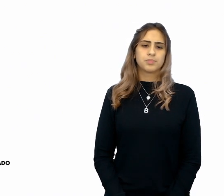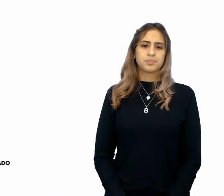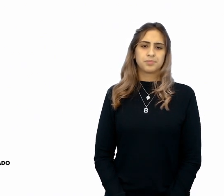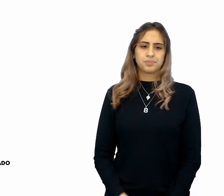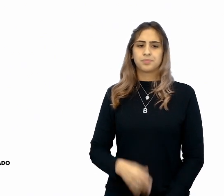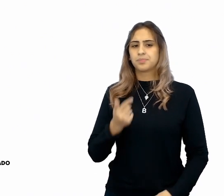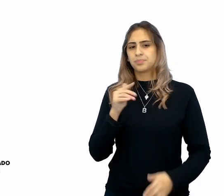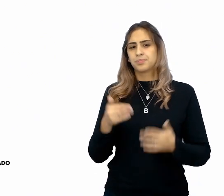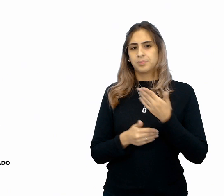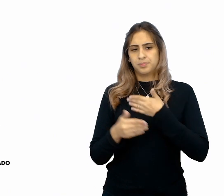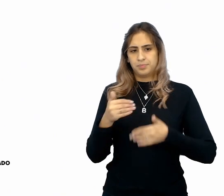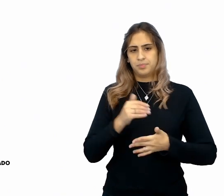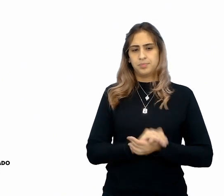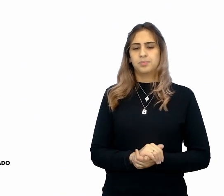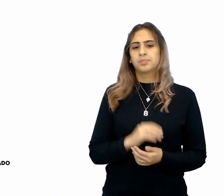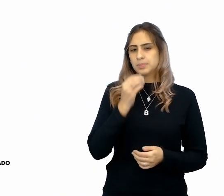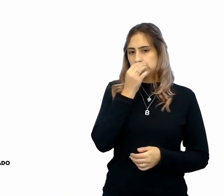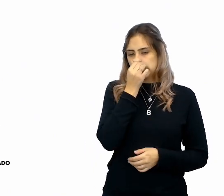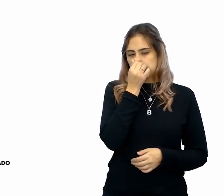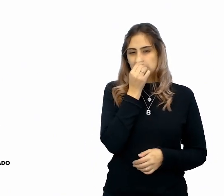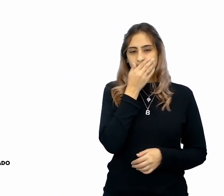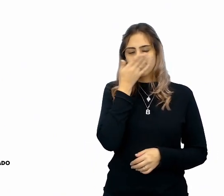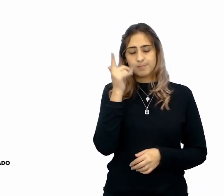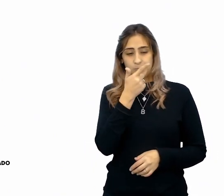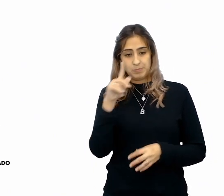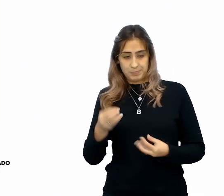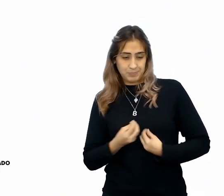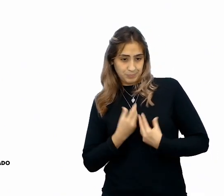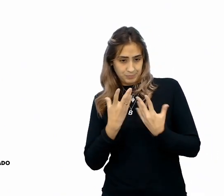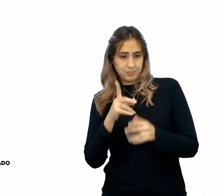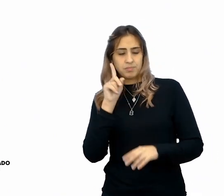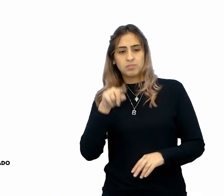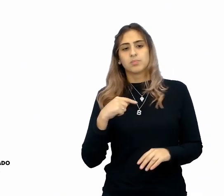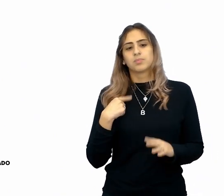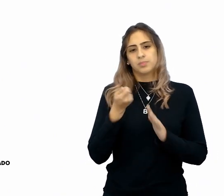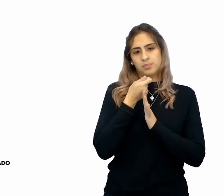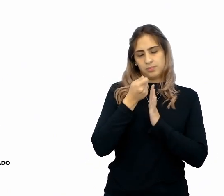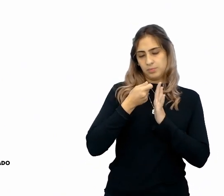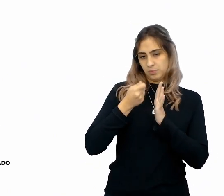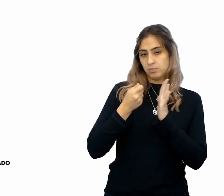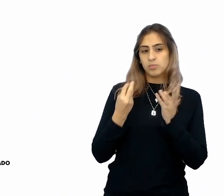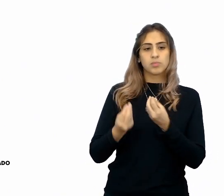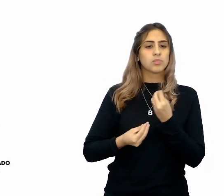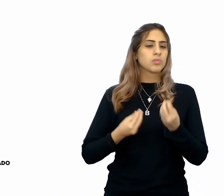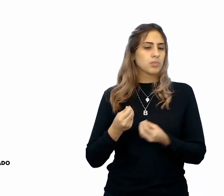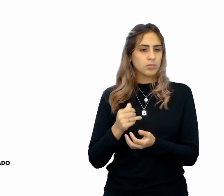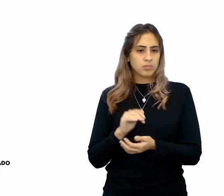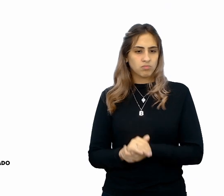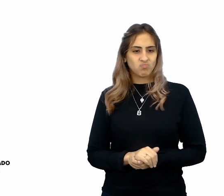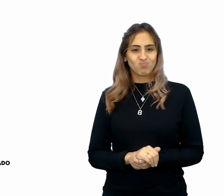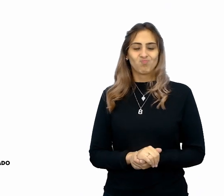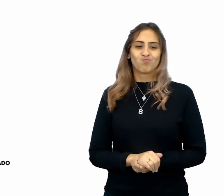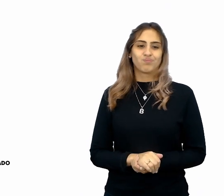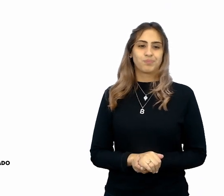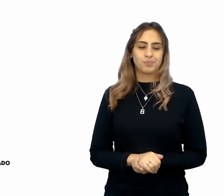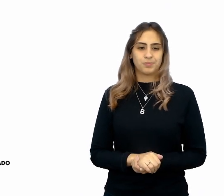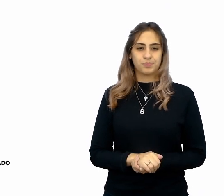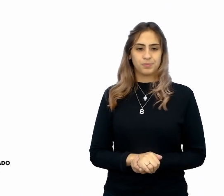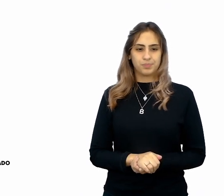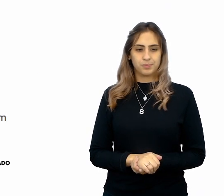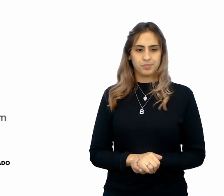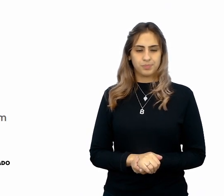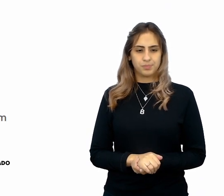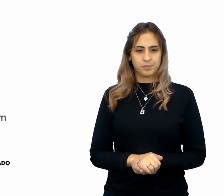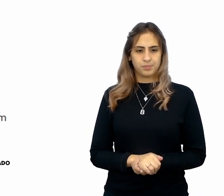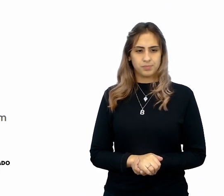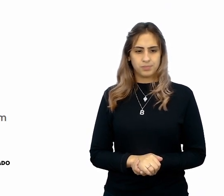favor. Bom, outra informação eu escrevi volta um pouquinho que eu tenho mais um